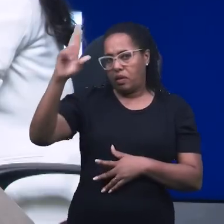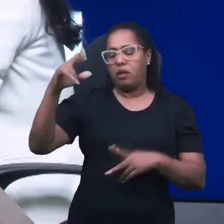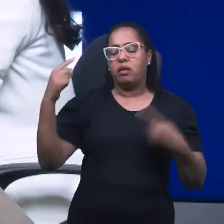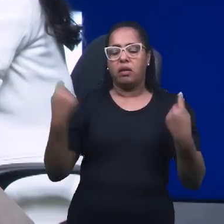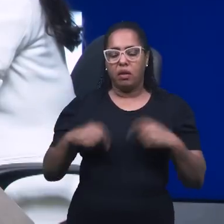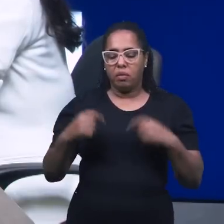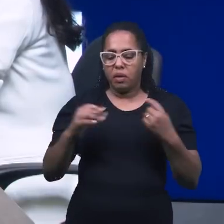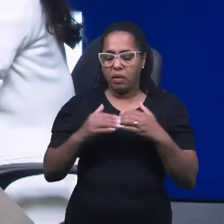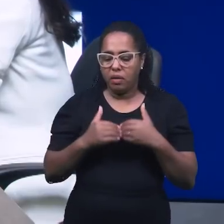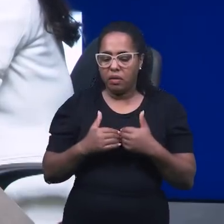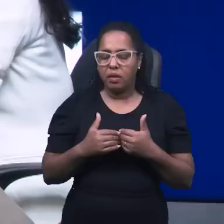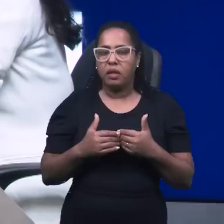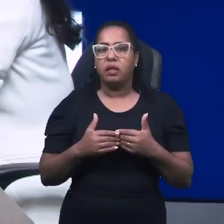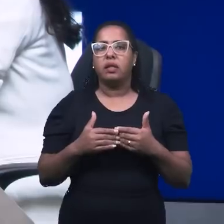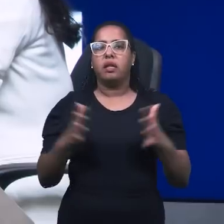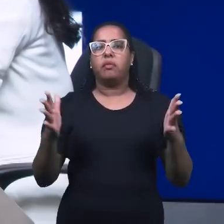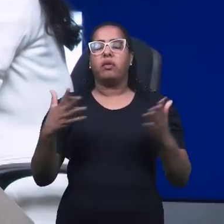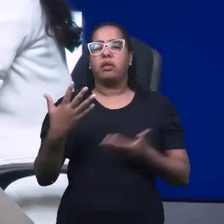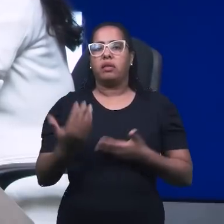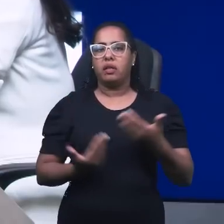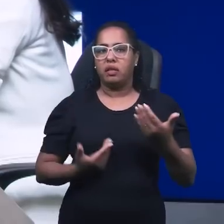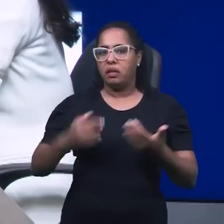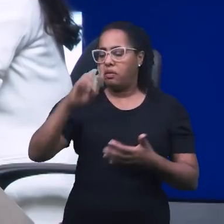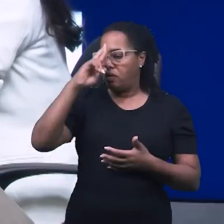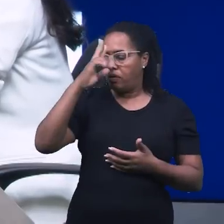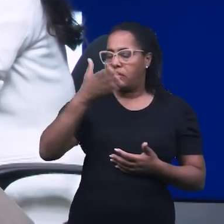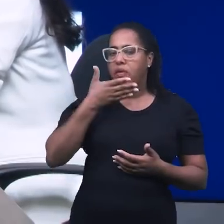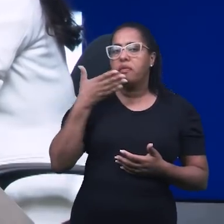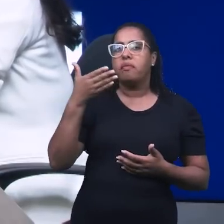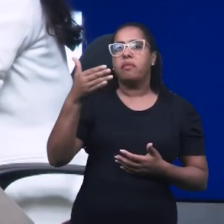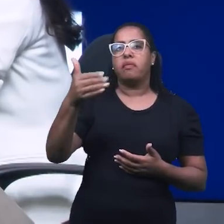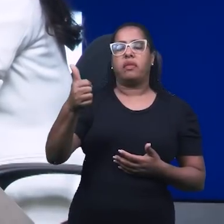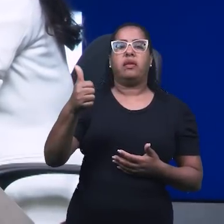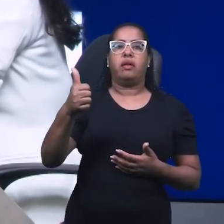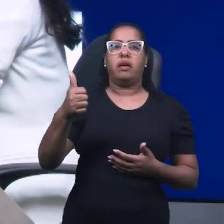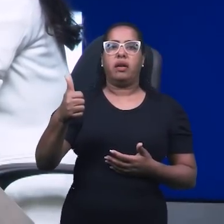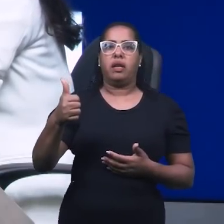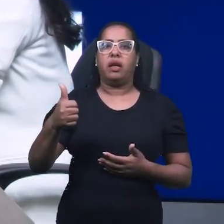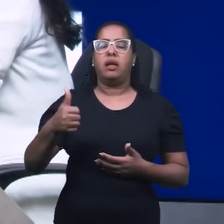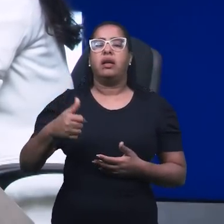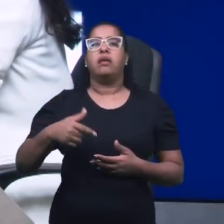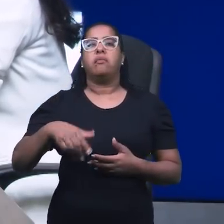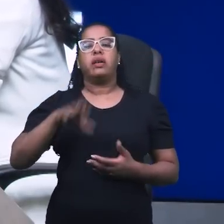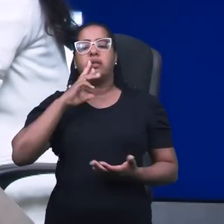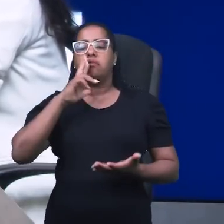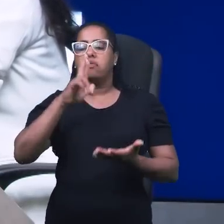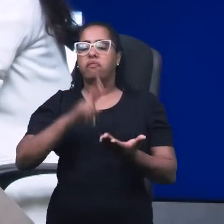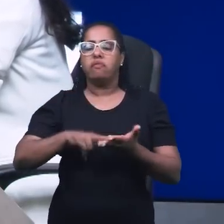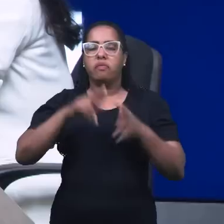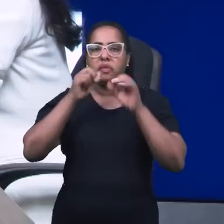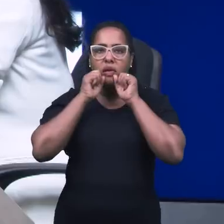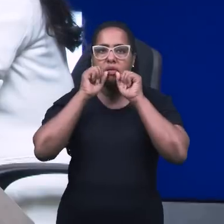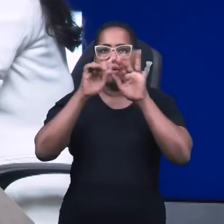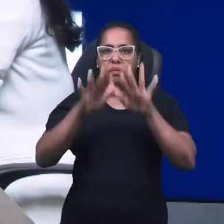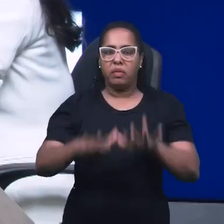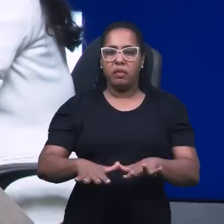eu preciso dessa porta para te servir melhor, para que seja um canal de bênção,